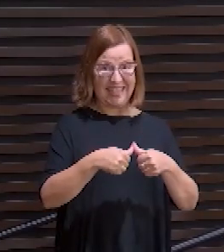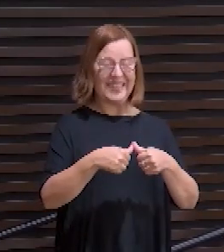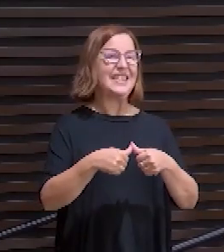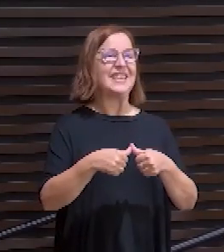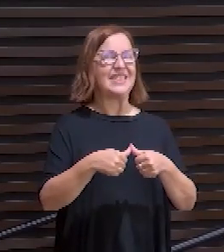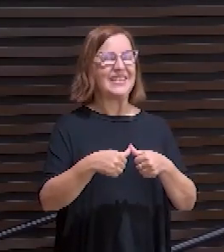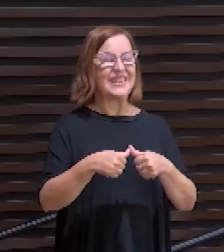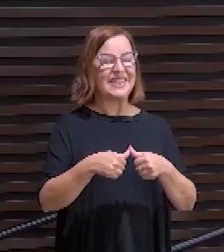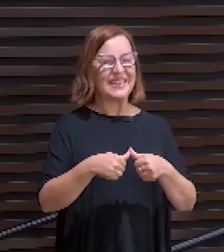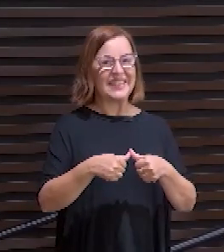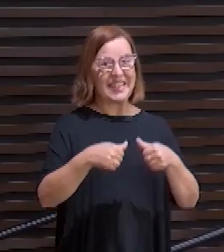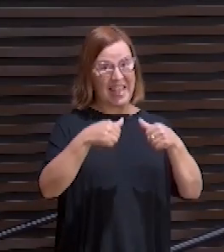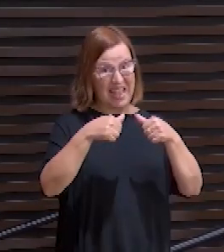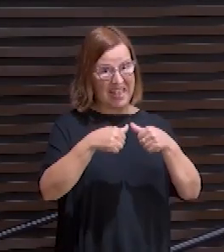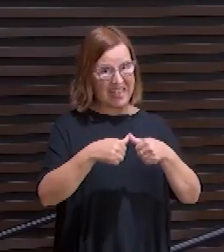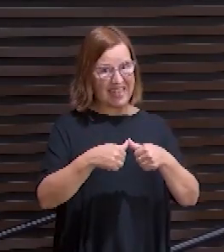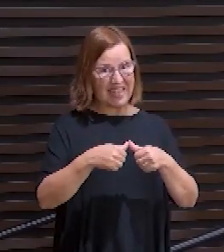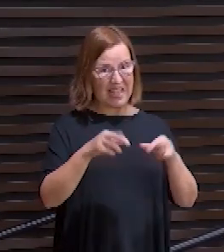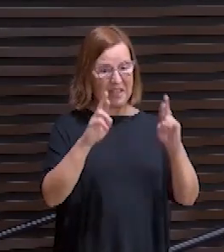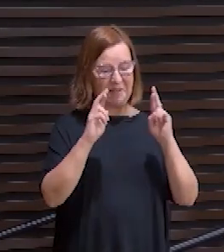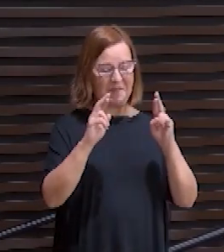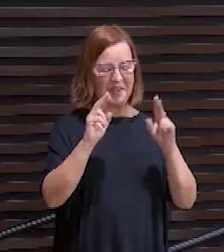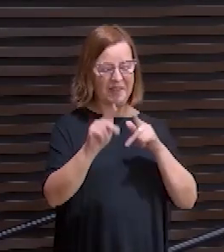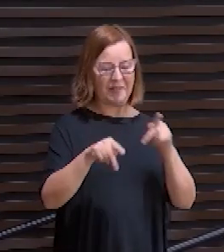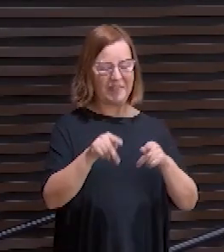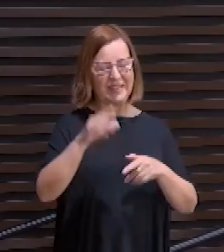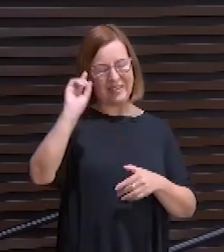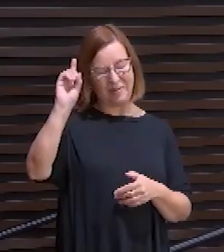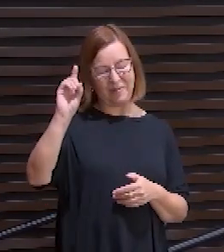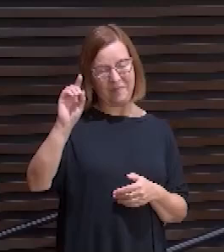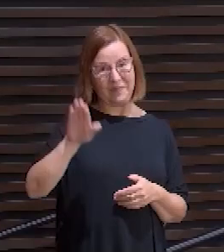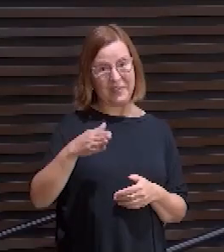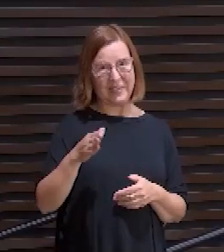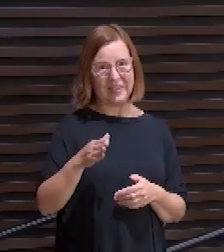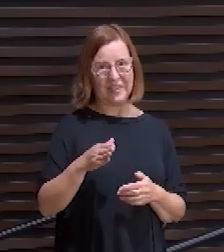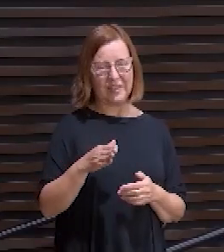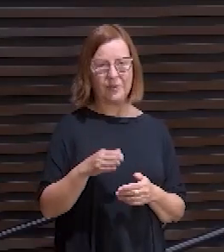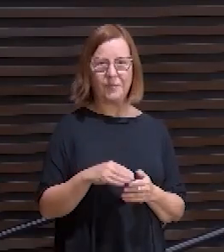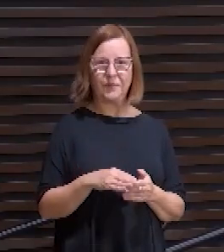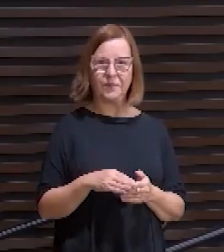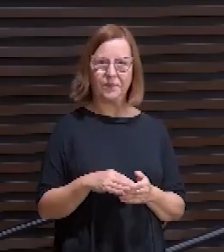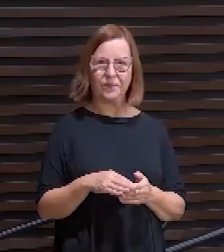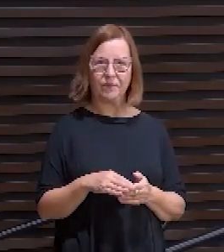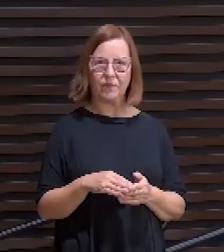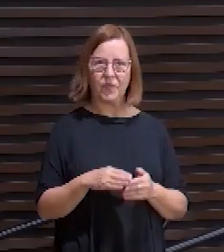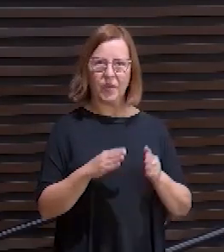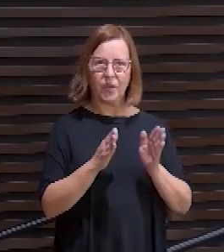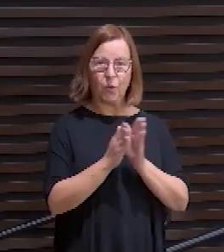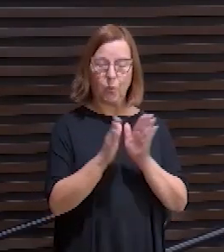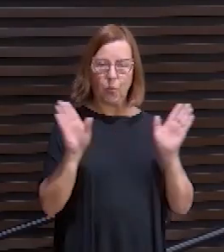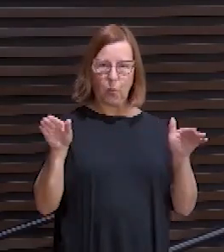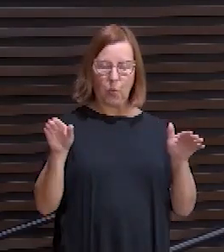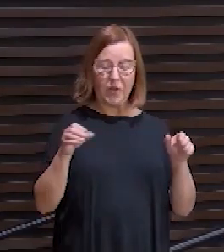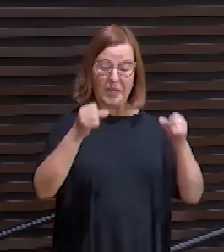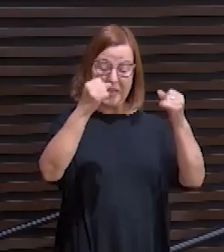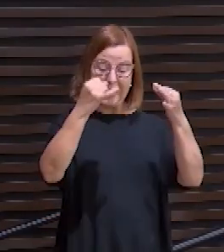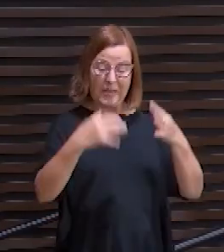Deus. E aí o anjo segue no verso 23 a 24, explicando para o